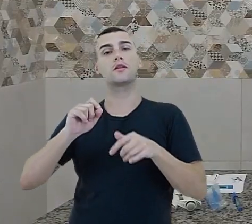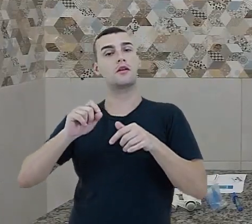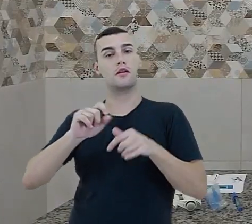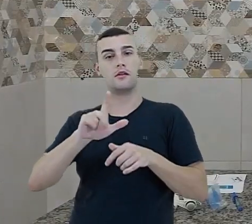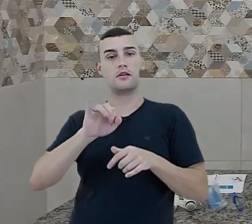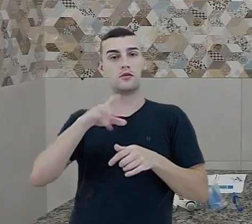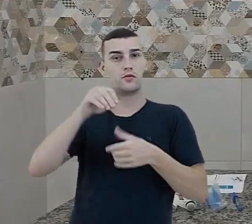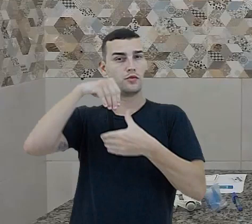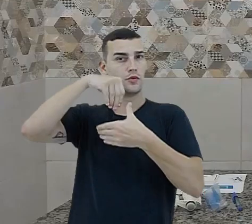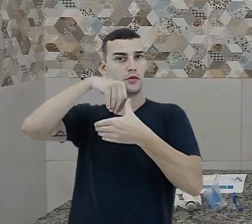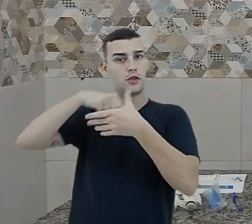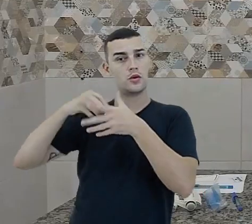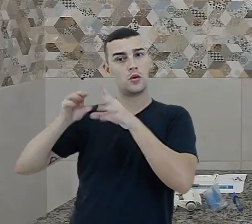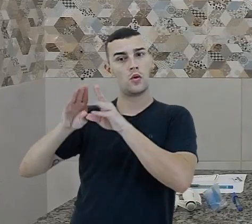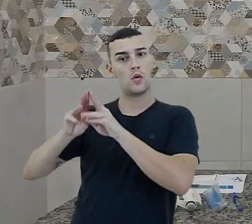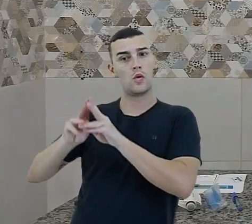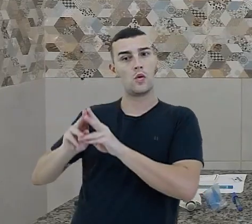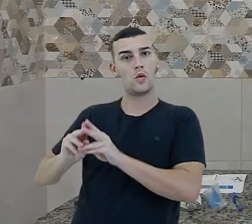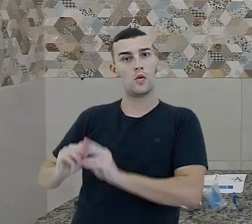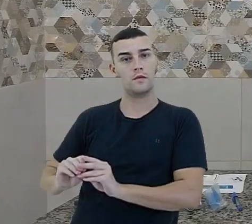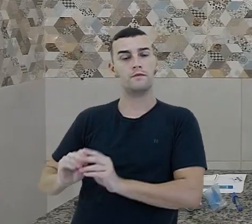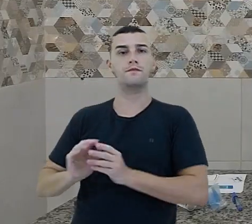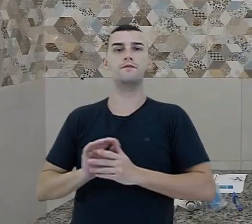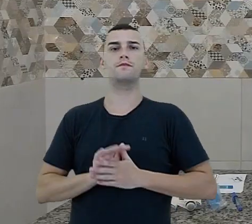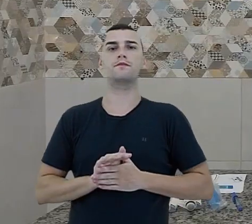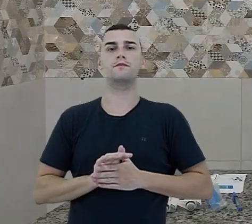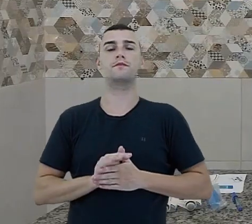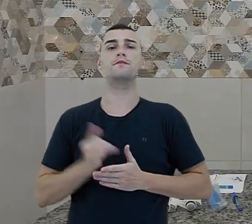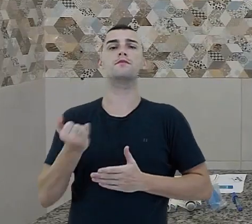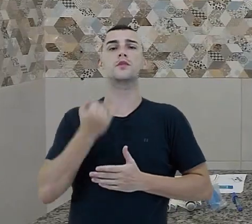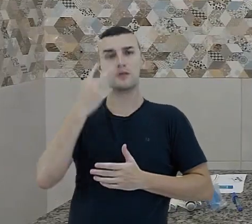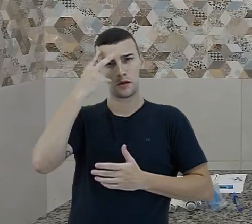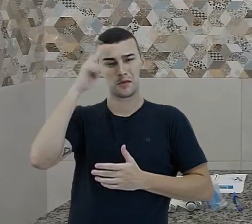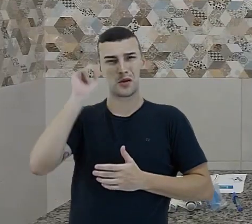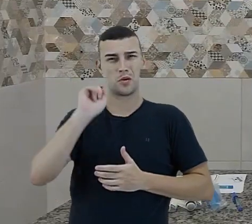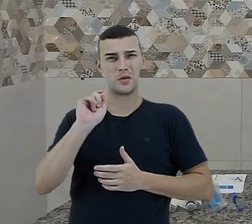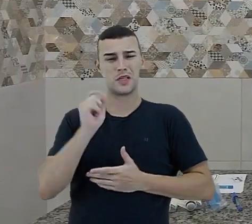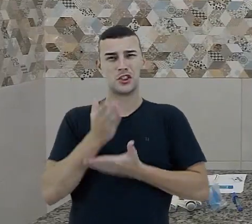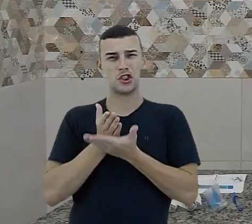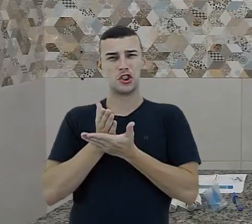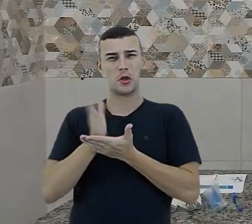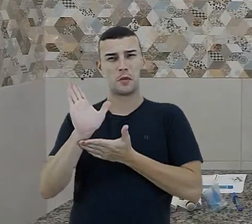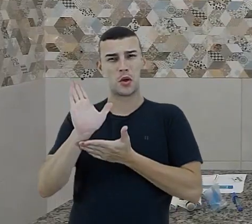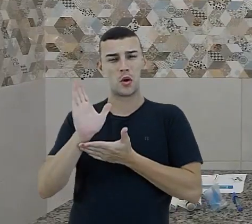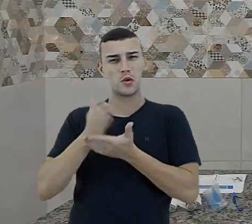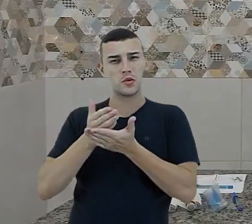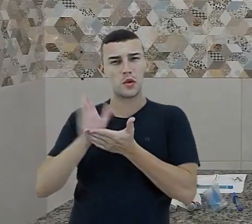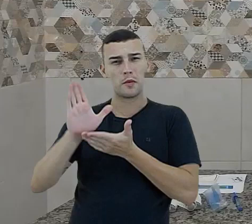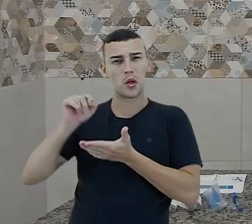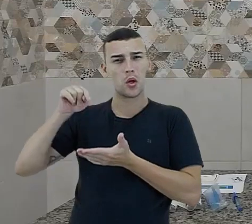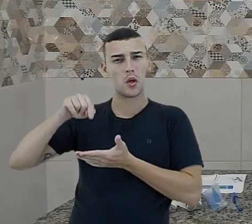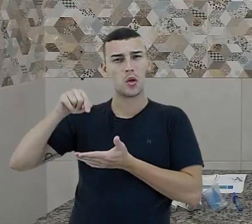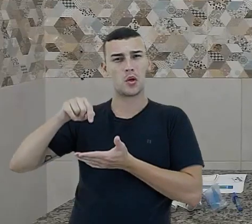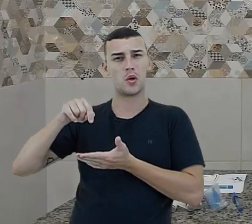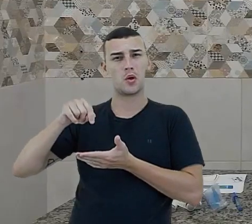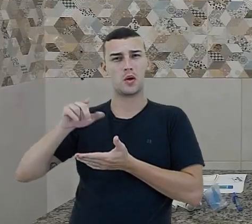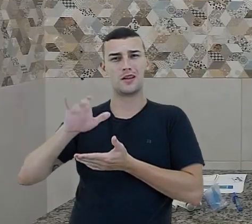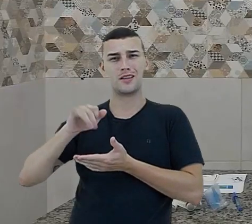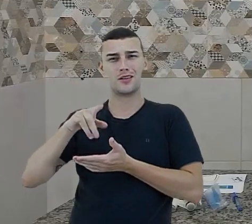o fim, eu descarto esse líquido. Lembrando que quando sobra líquido no interior, eu